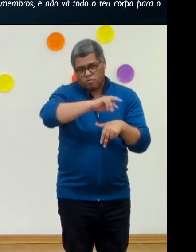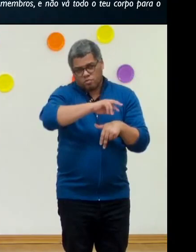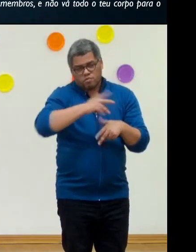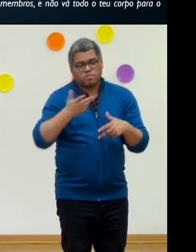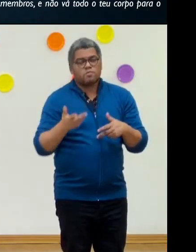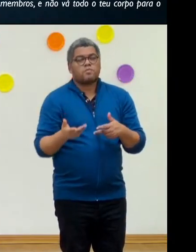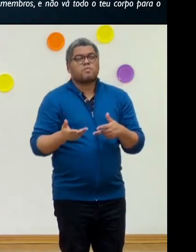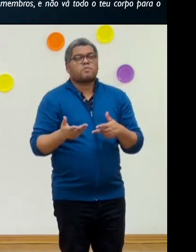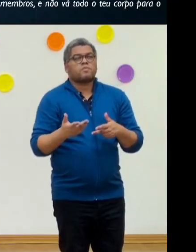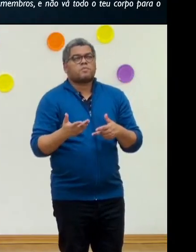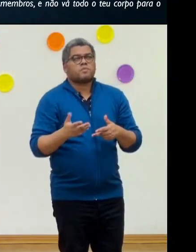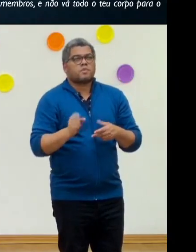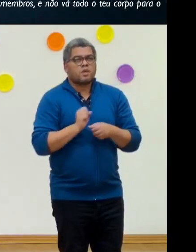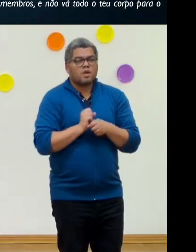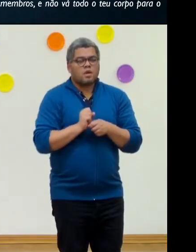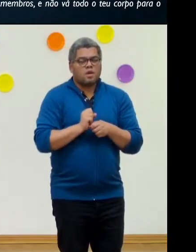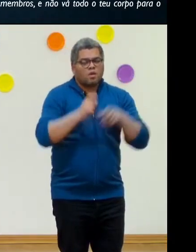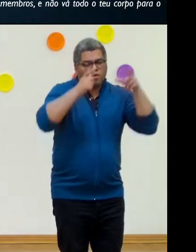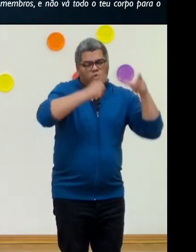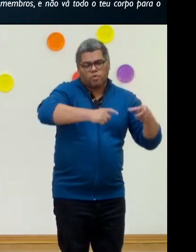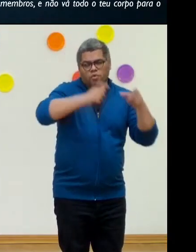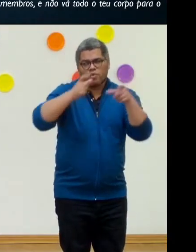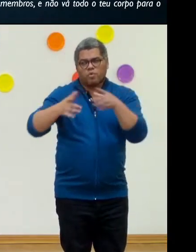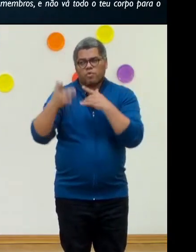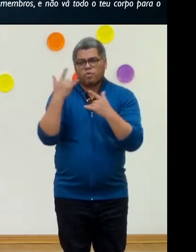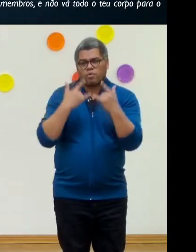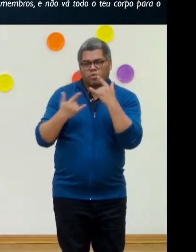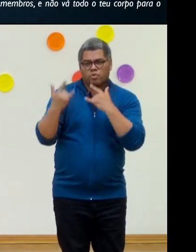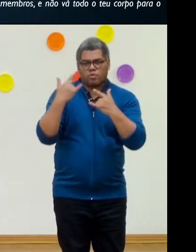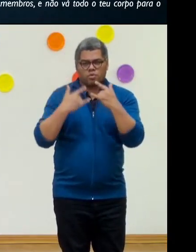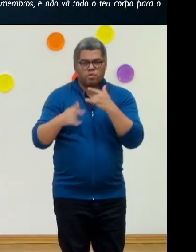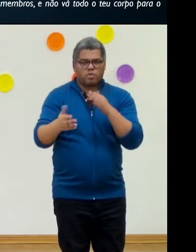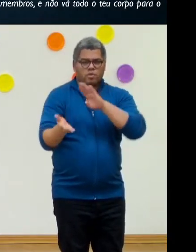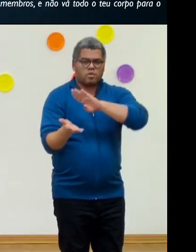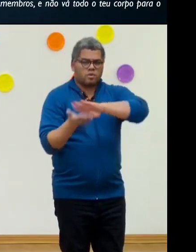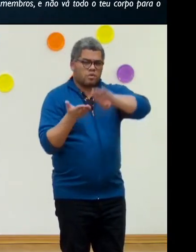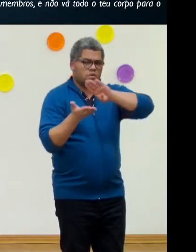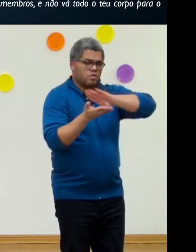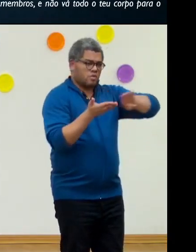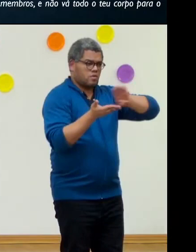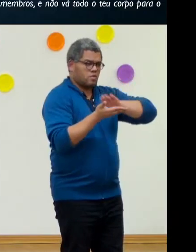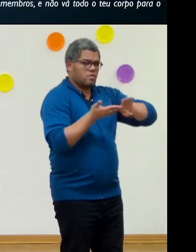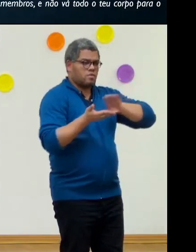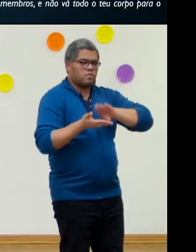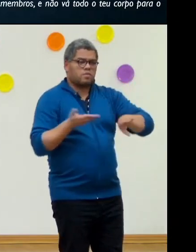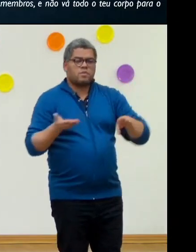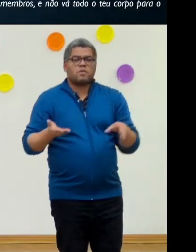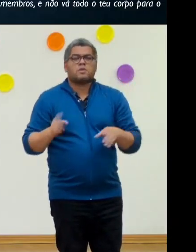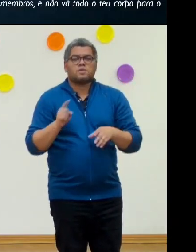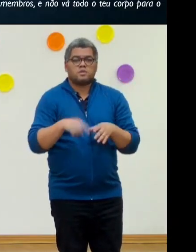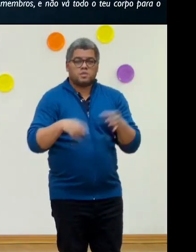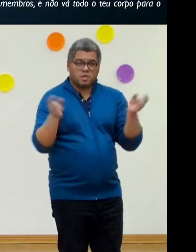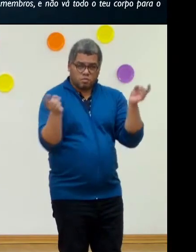Elimine as fontes da tentação, inutilize alguma coisa para não pecar. Está disposto a isso,